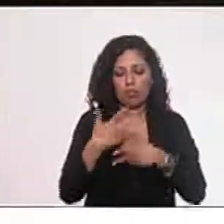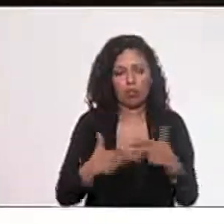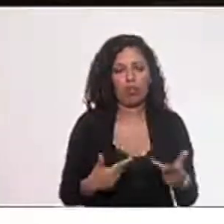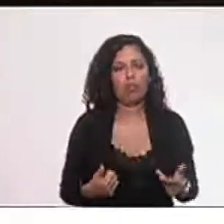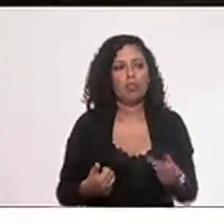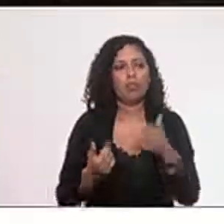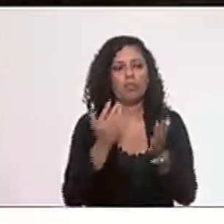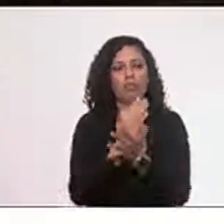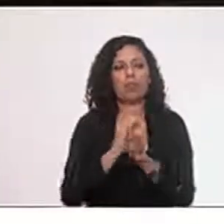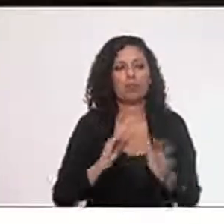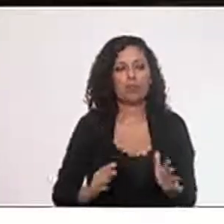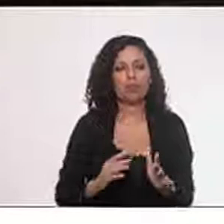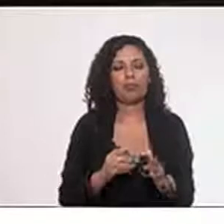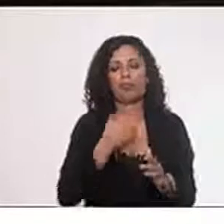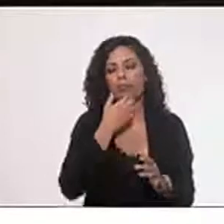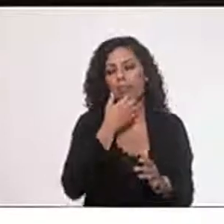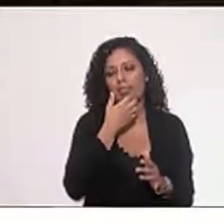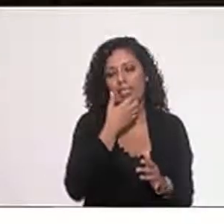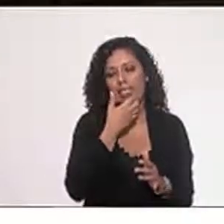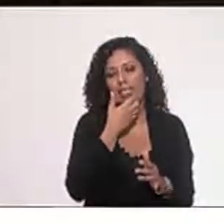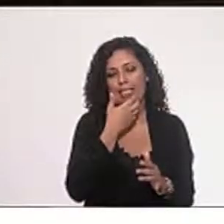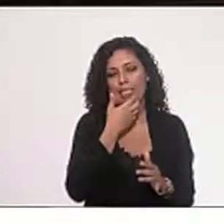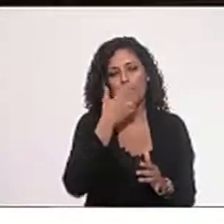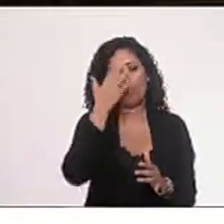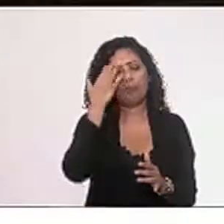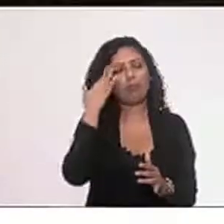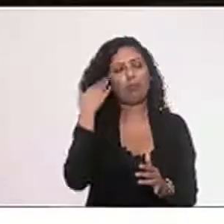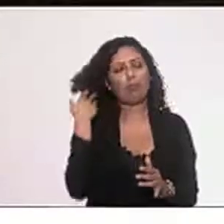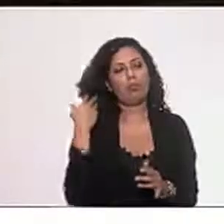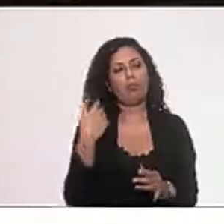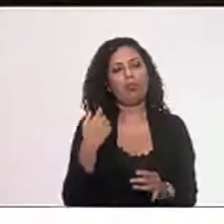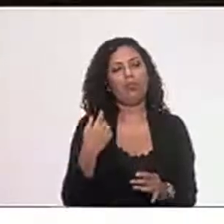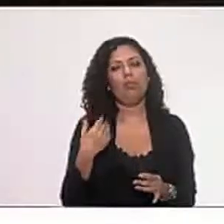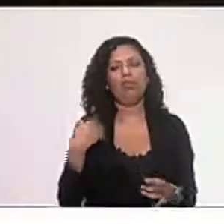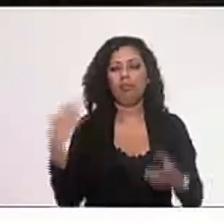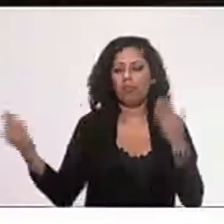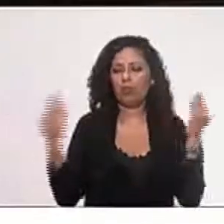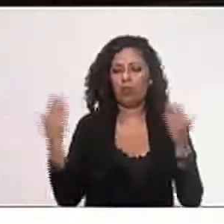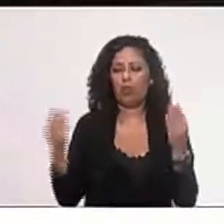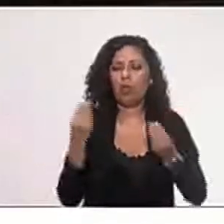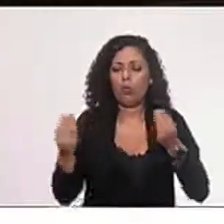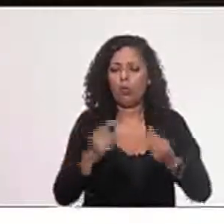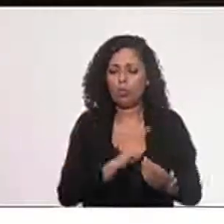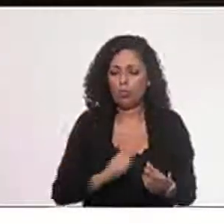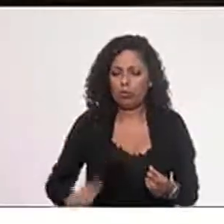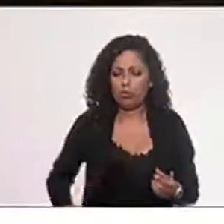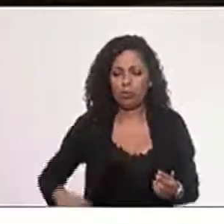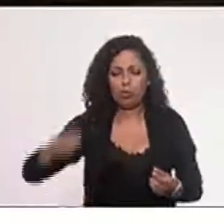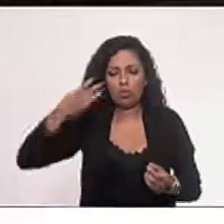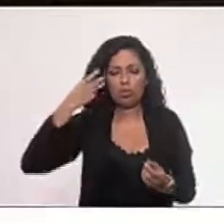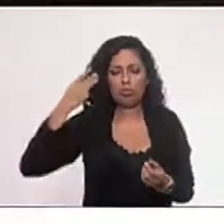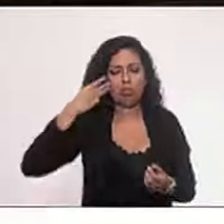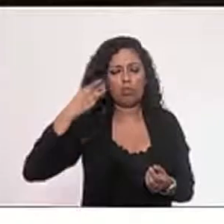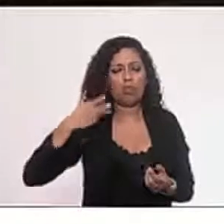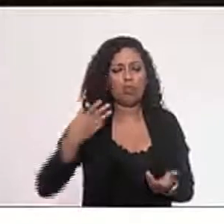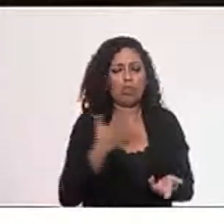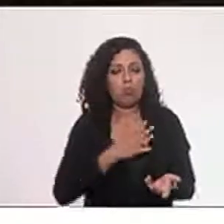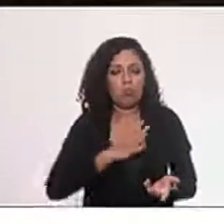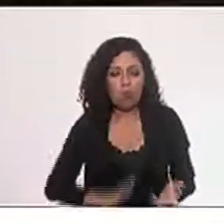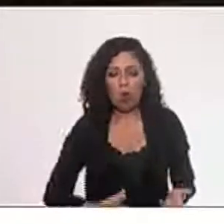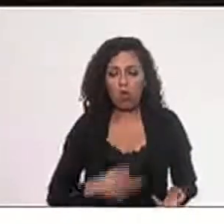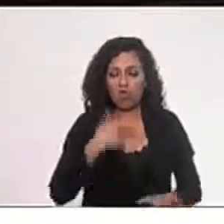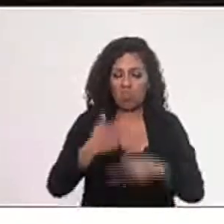não só questionando de forma perturbada até como o governador do estado não se interessa não se